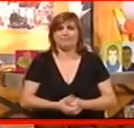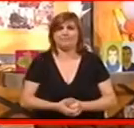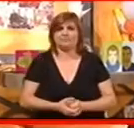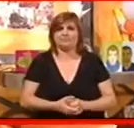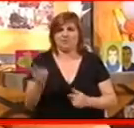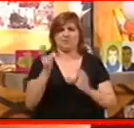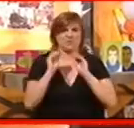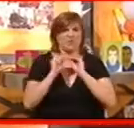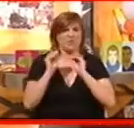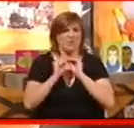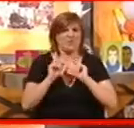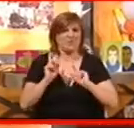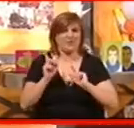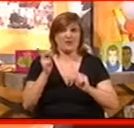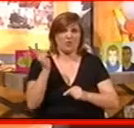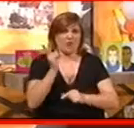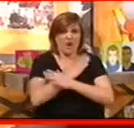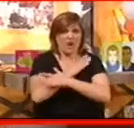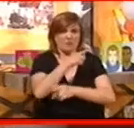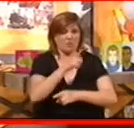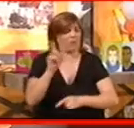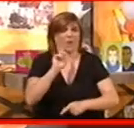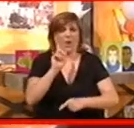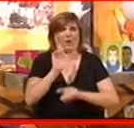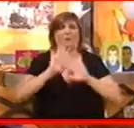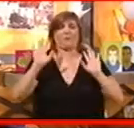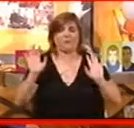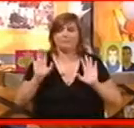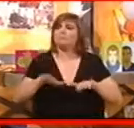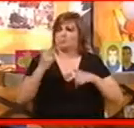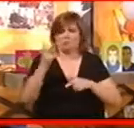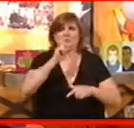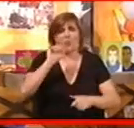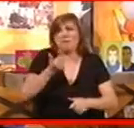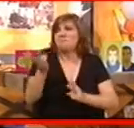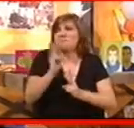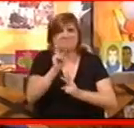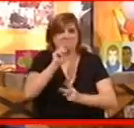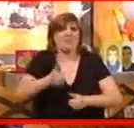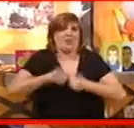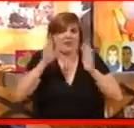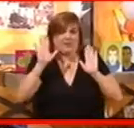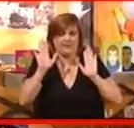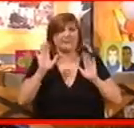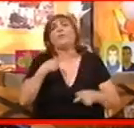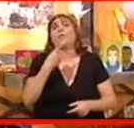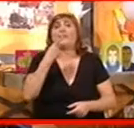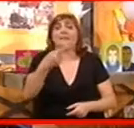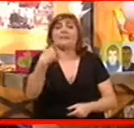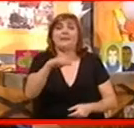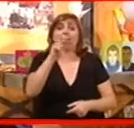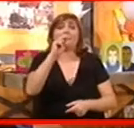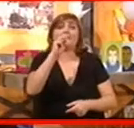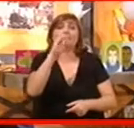Está combinado, é isso? É. Também não és amigo do David Antunes? Não, não, não. Ok, então qualquer um de vocês pode ganhar. Portanto, a partir do momento que eu disser, tem 30 segundos